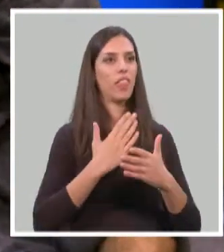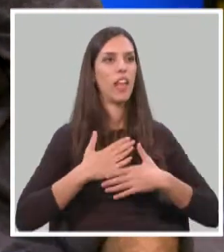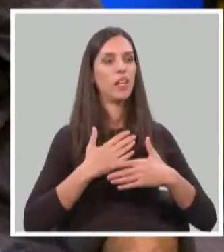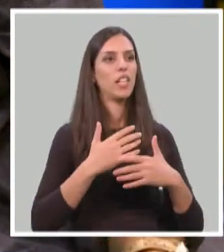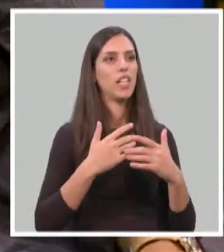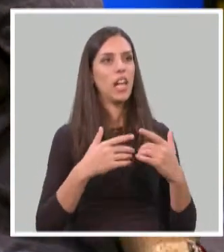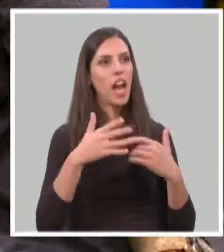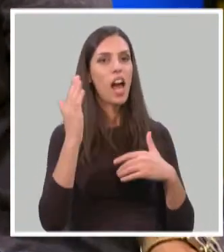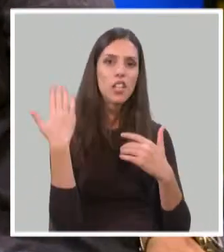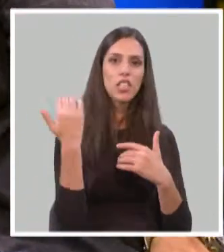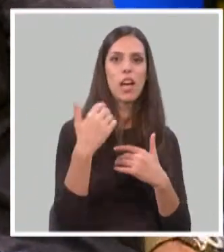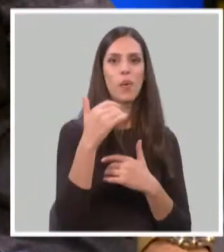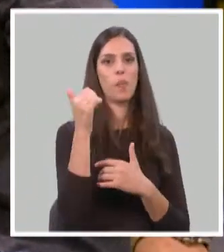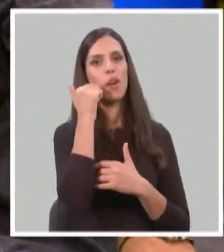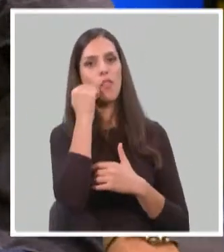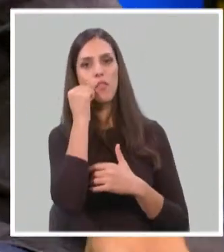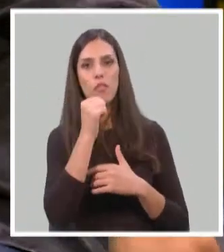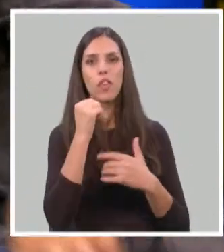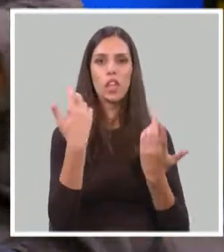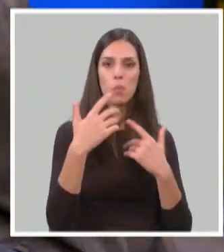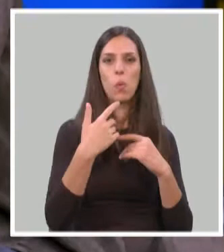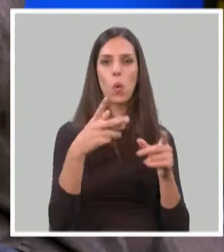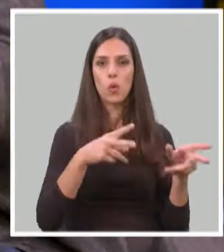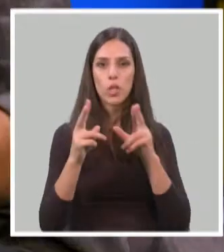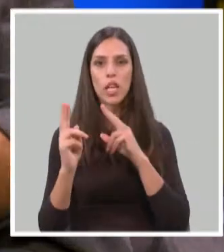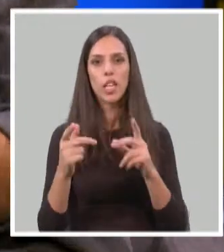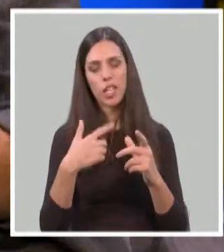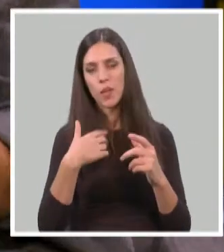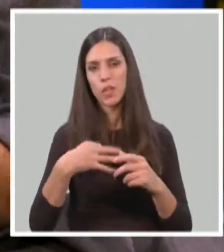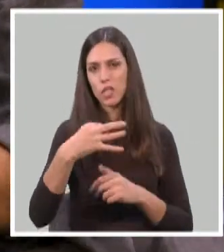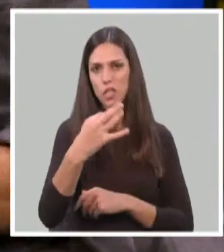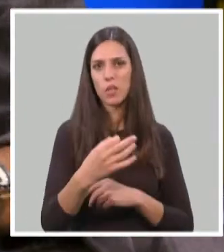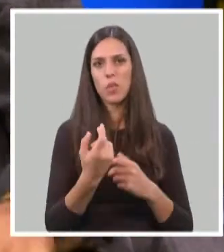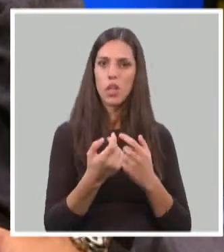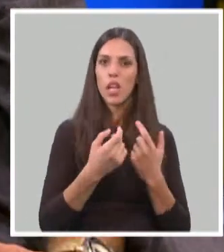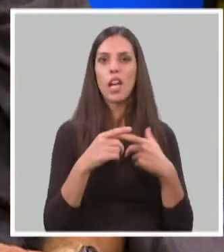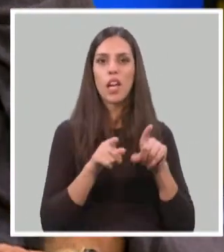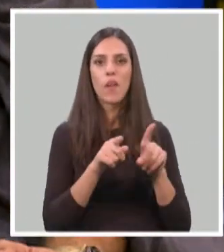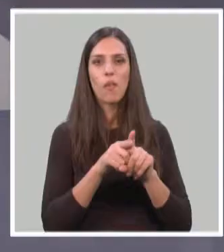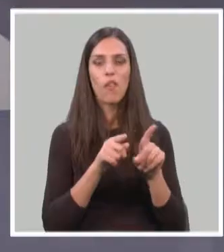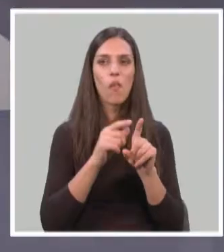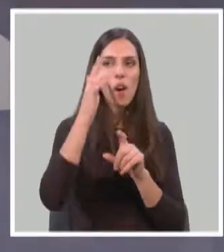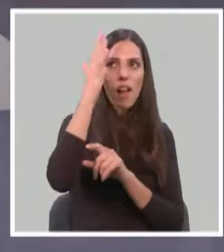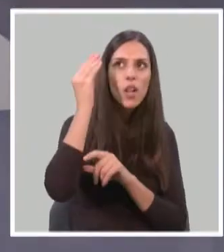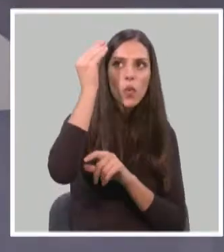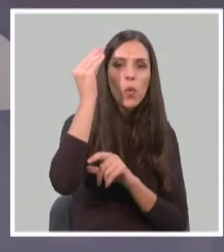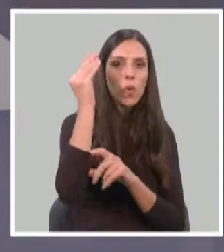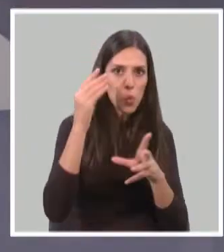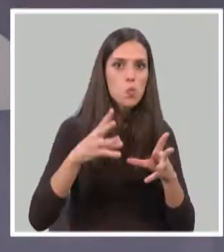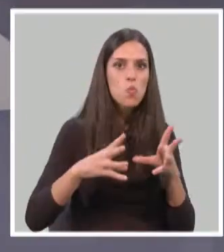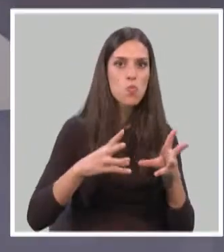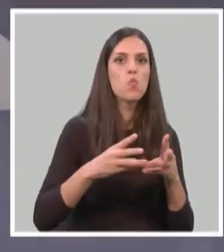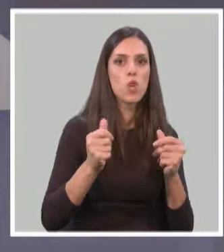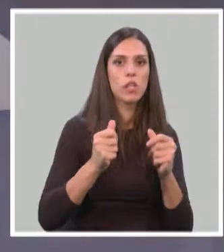série. Eu agarro com unhas e dentes e vou realizando assim aos bochechos essa fantasia de adolescente. Okay. Por algum